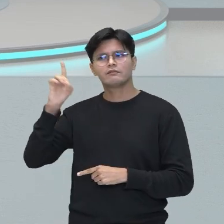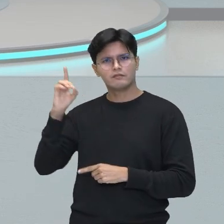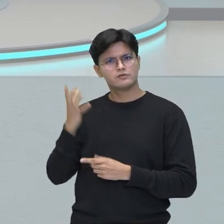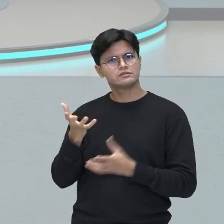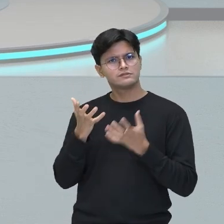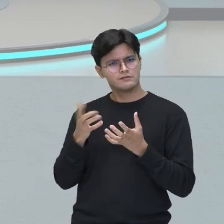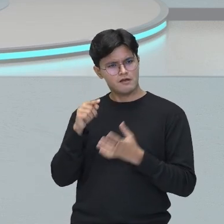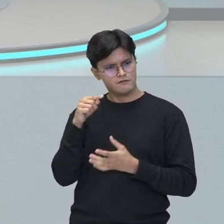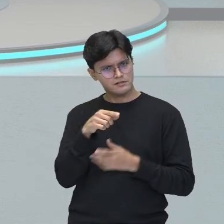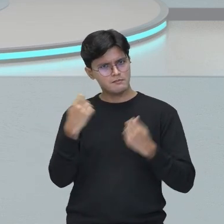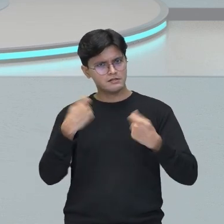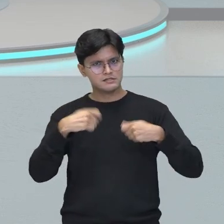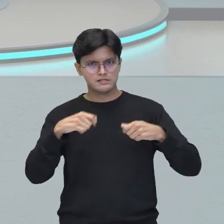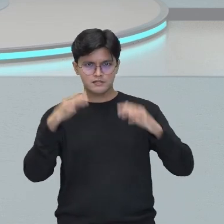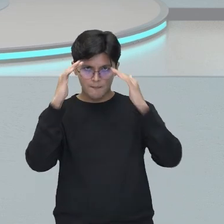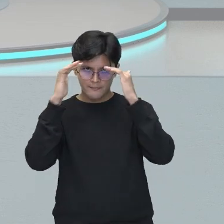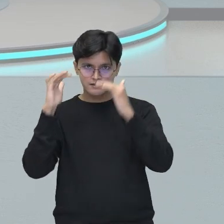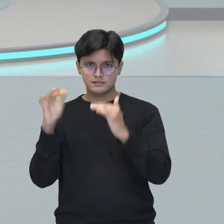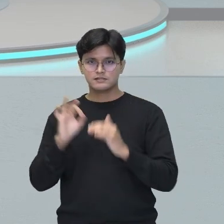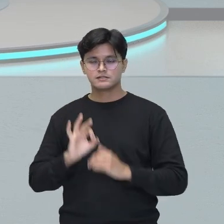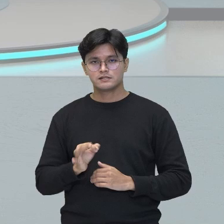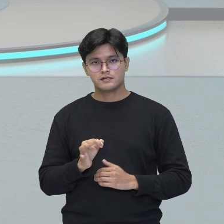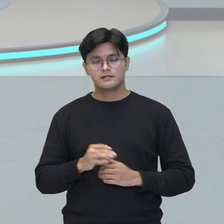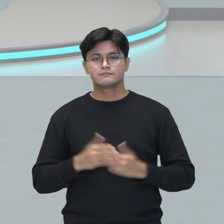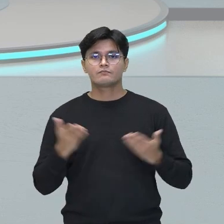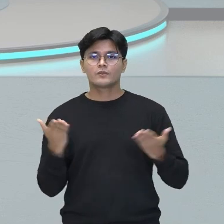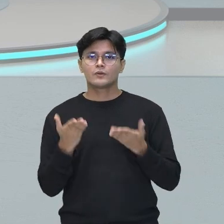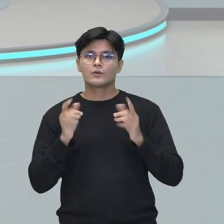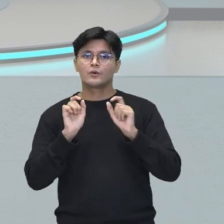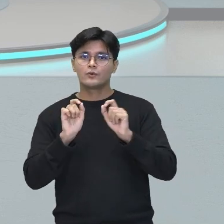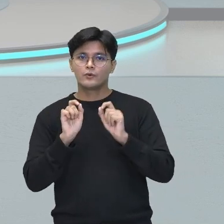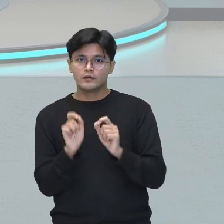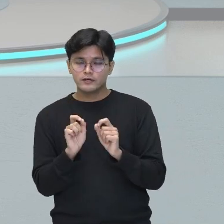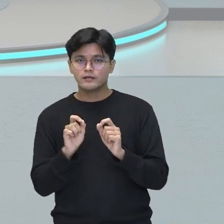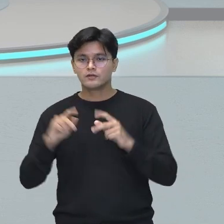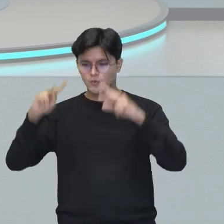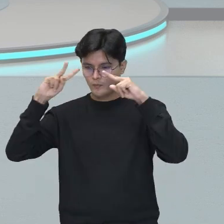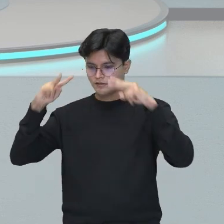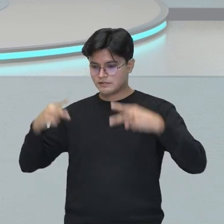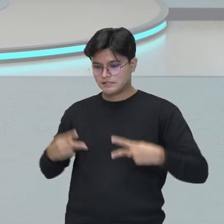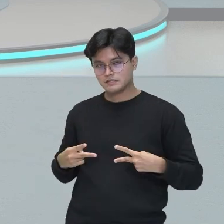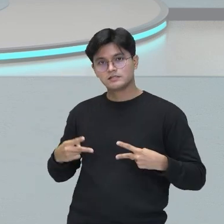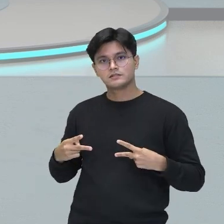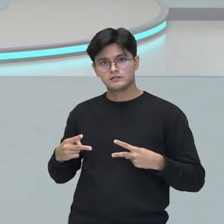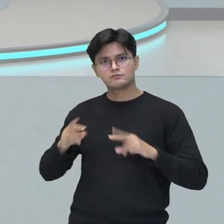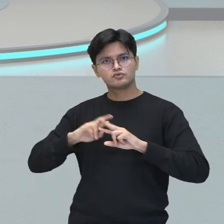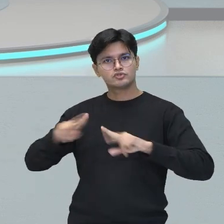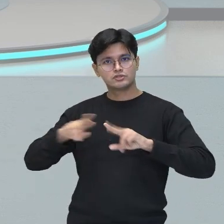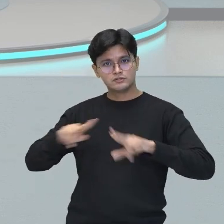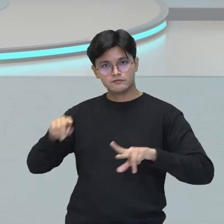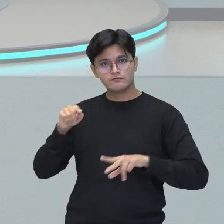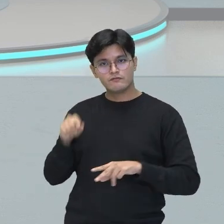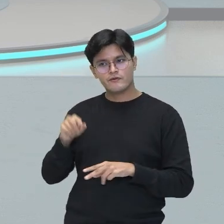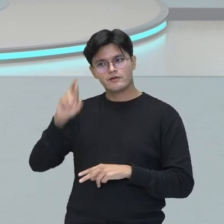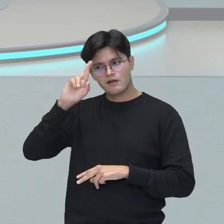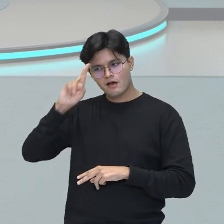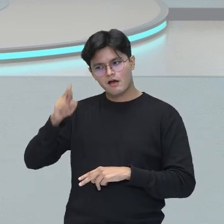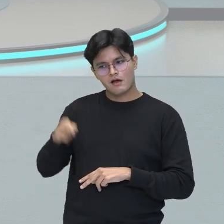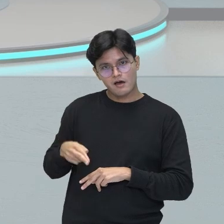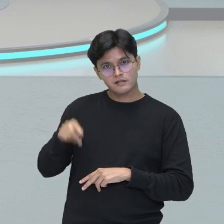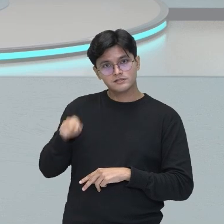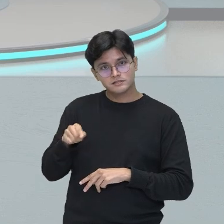humanismo não é a razão que pudera o homem vai buscar explicações